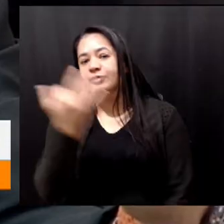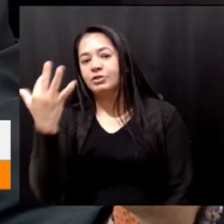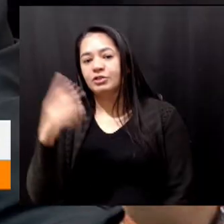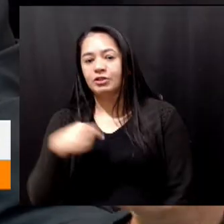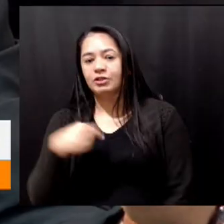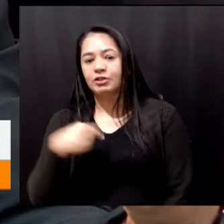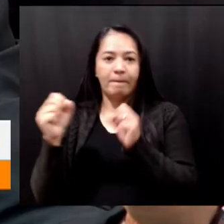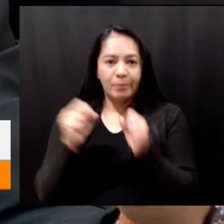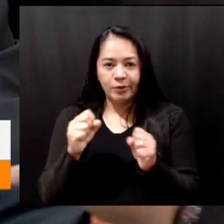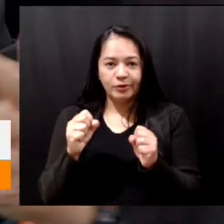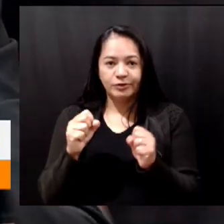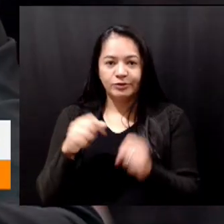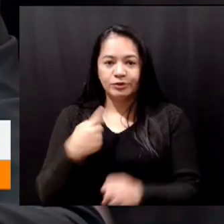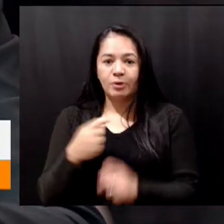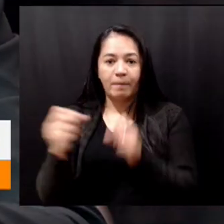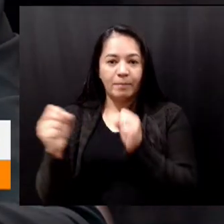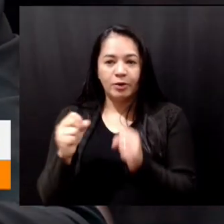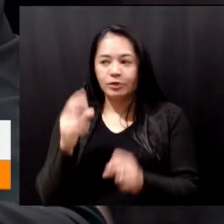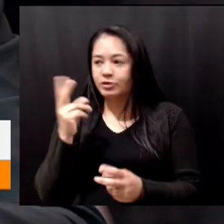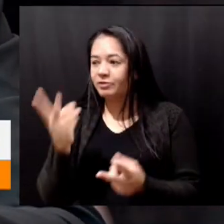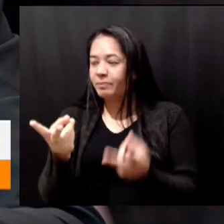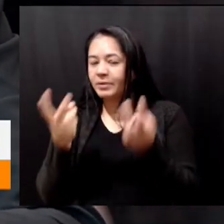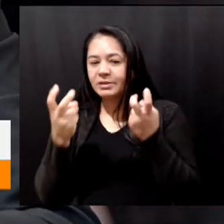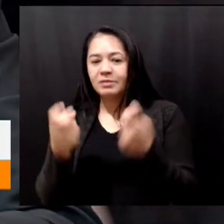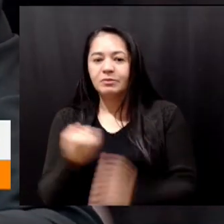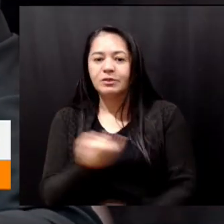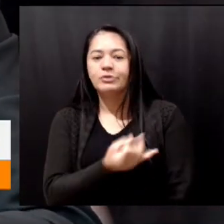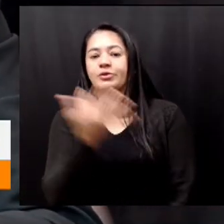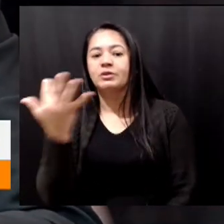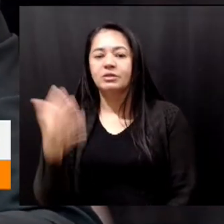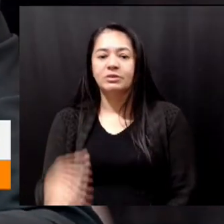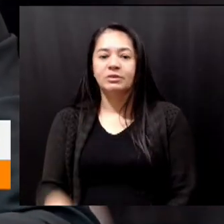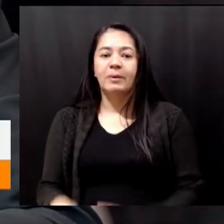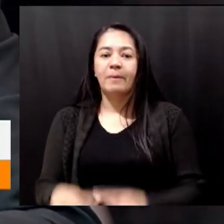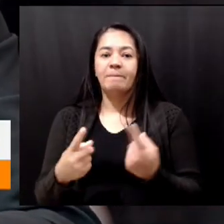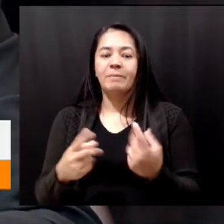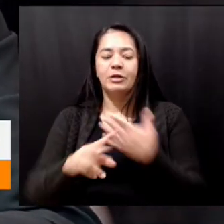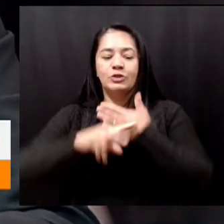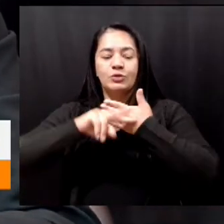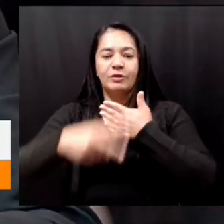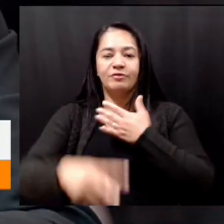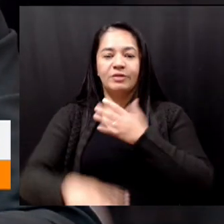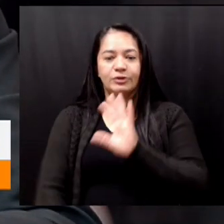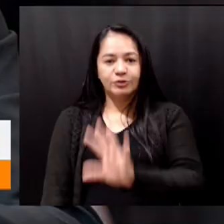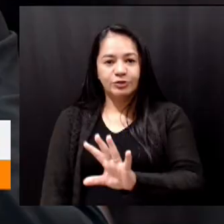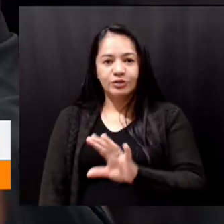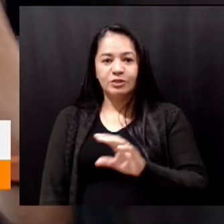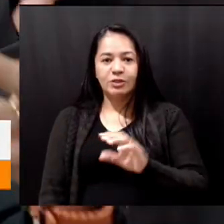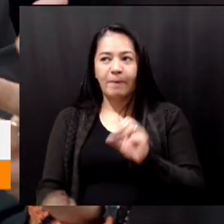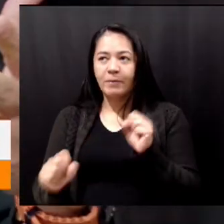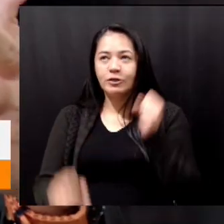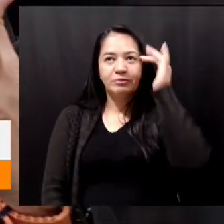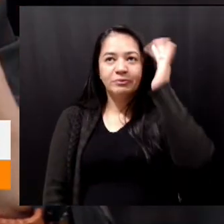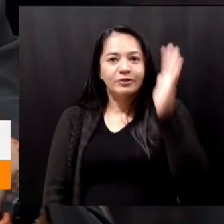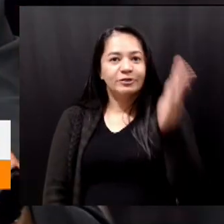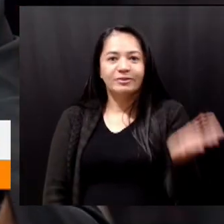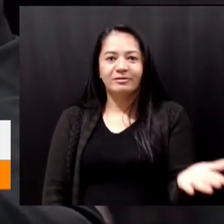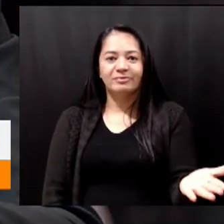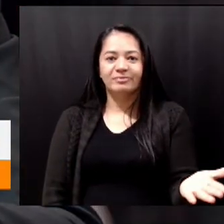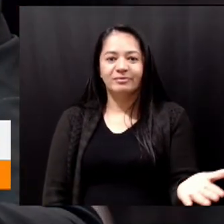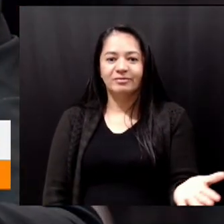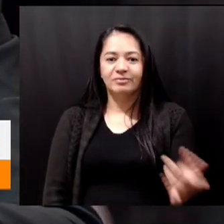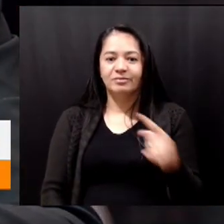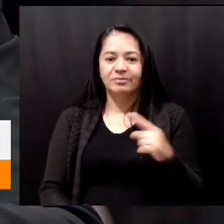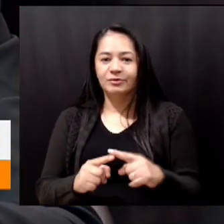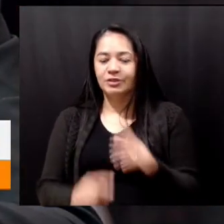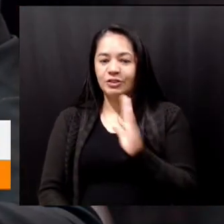gente pode ver quantitativamente, mas o reflexo disso a gente só pode imaginar. Porque, que nem ele comentou, é um